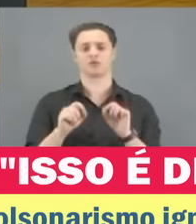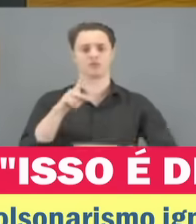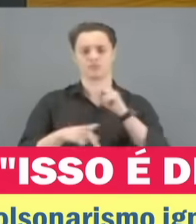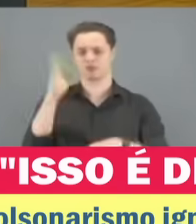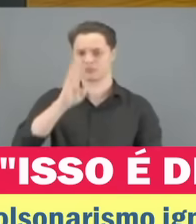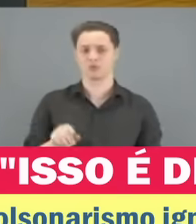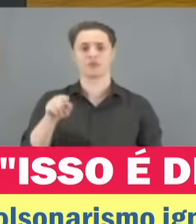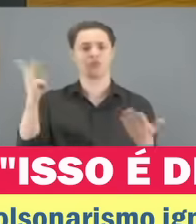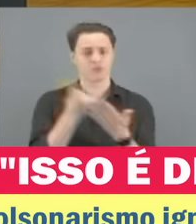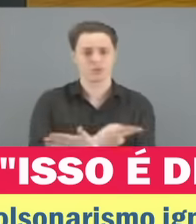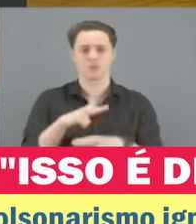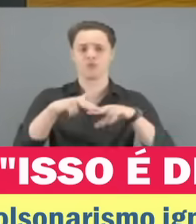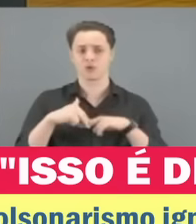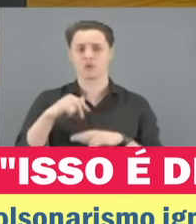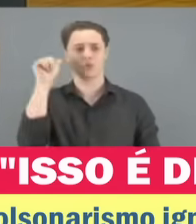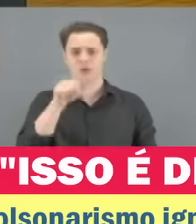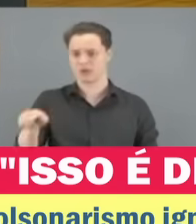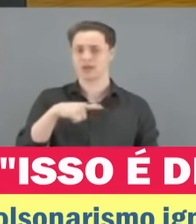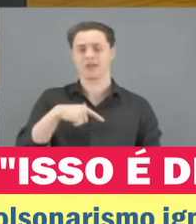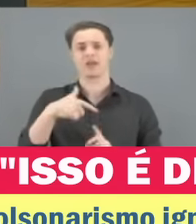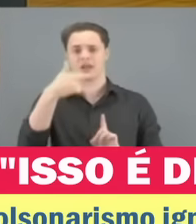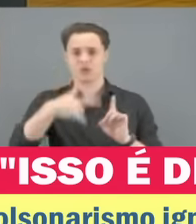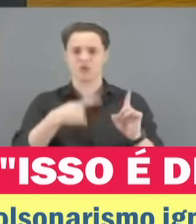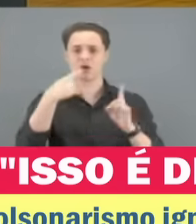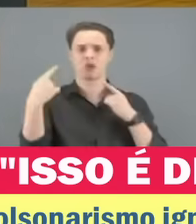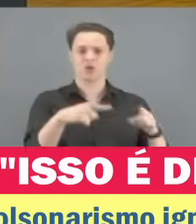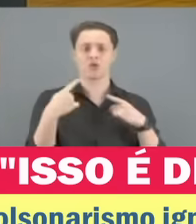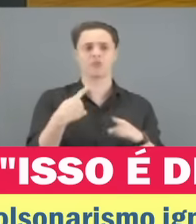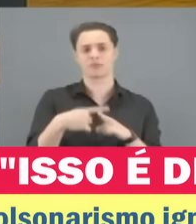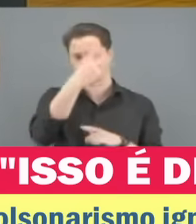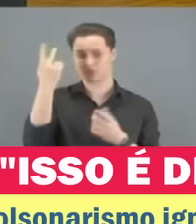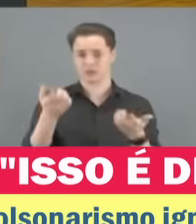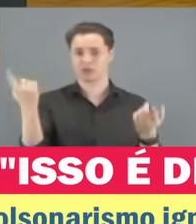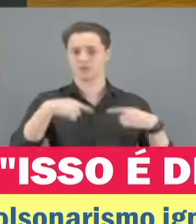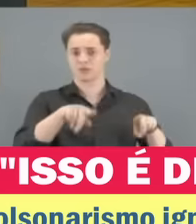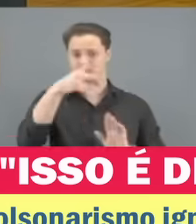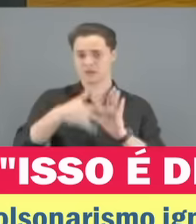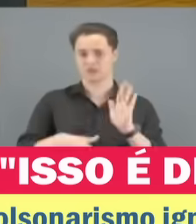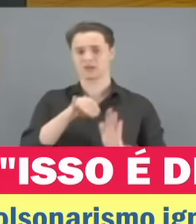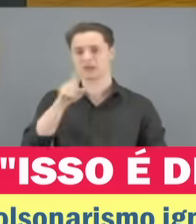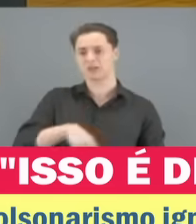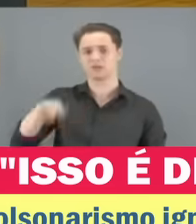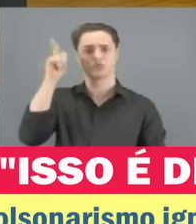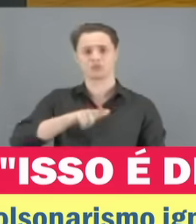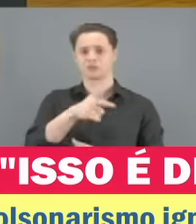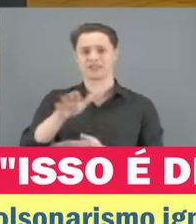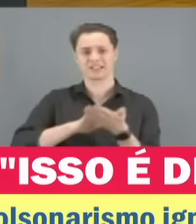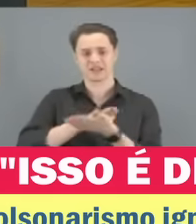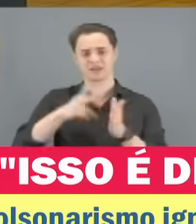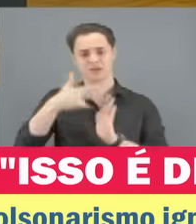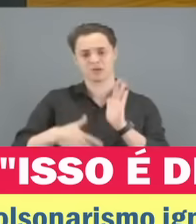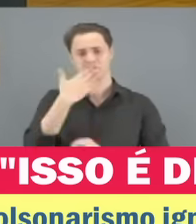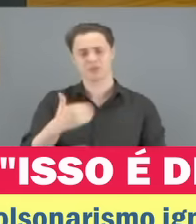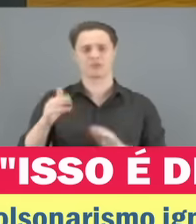aconteceu. Por isso, a relatora está sendo atacada, porque querem atacar o relatório. Para eles, se conseguirem não ter relatório, melhor. E